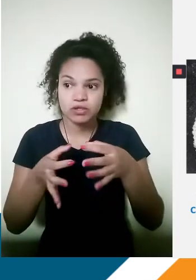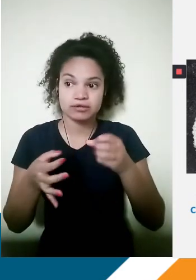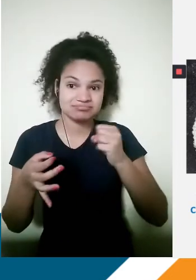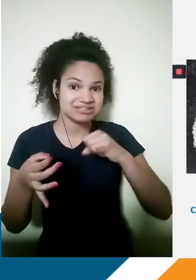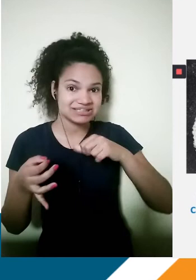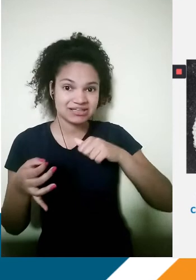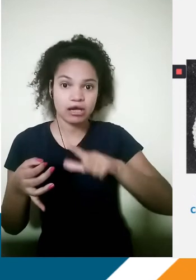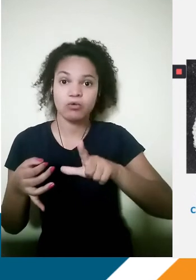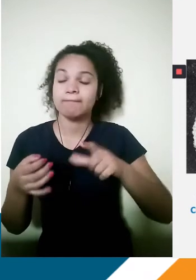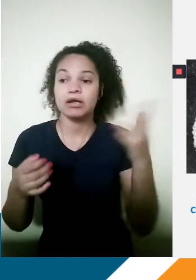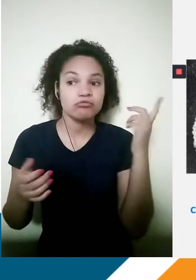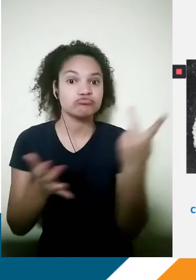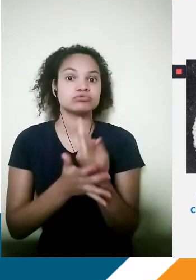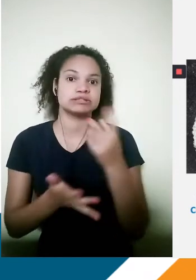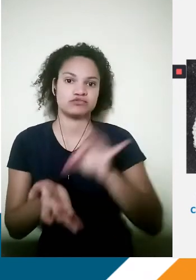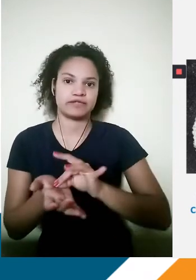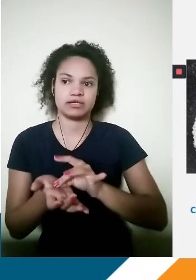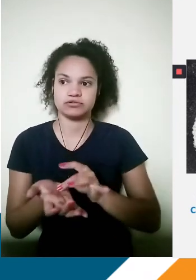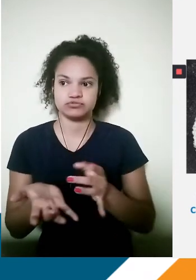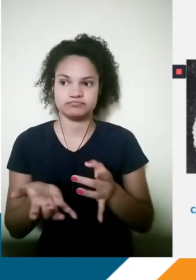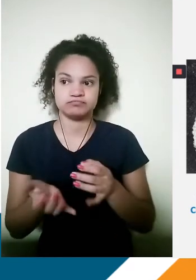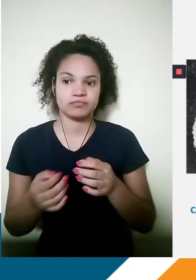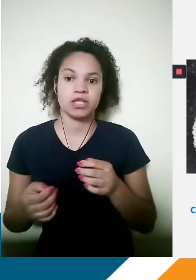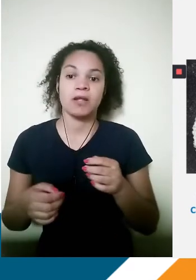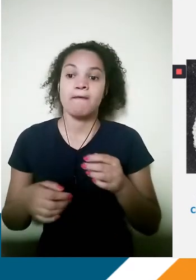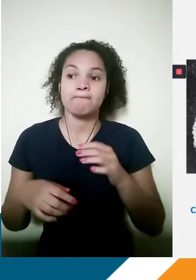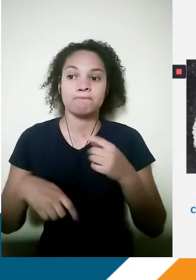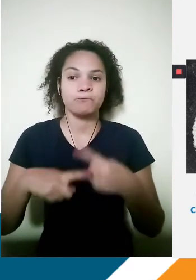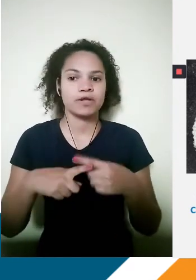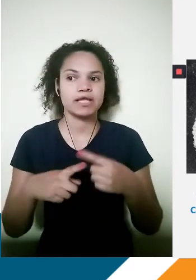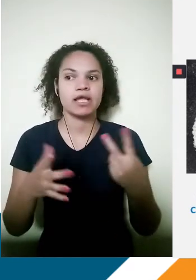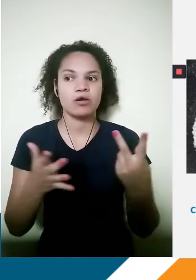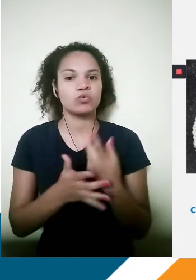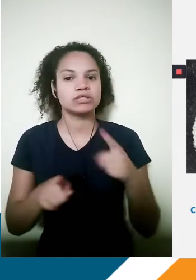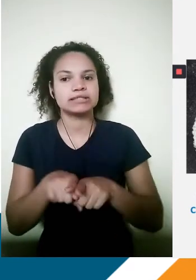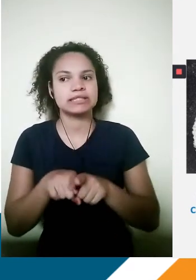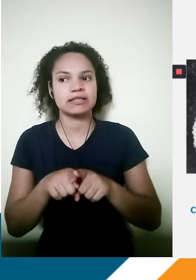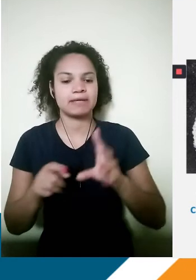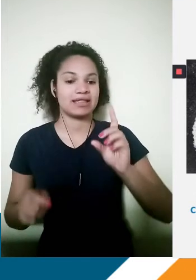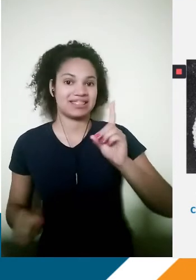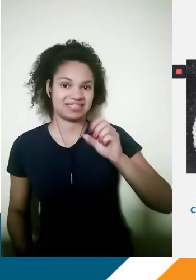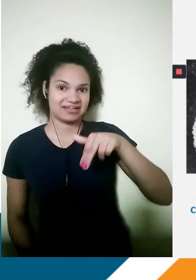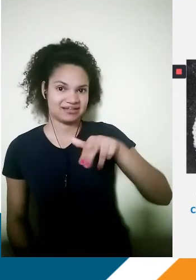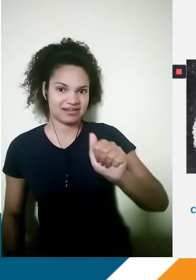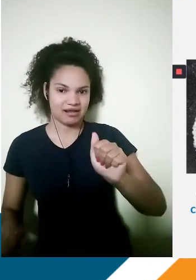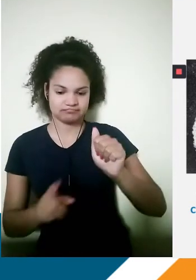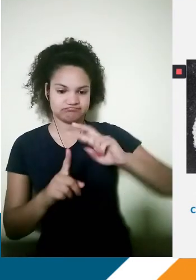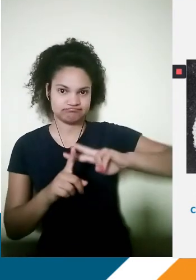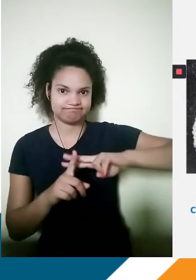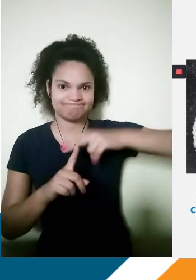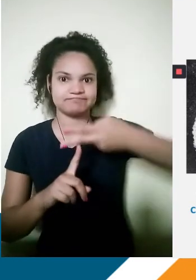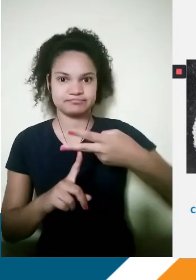que a divisão celular ocorra. É importante a gente saber também que ocorre uma replicação do DNA, a